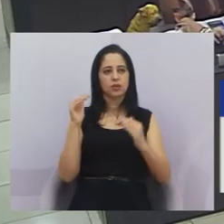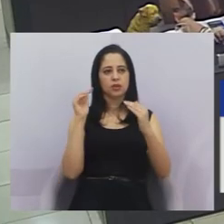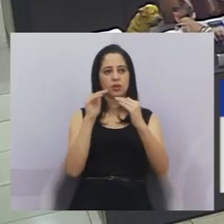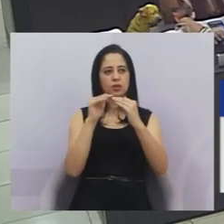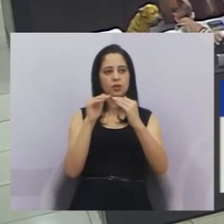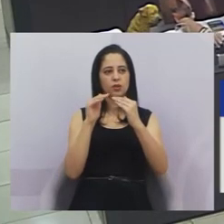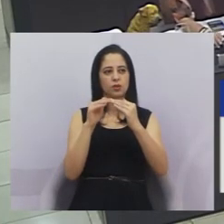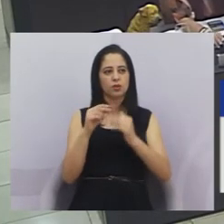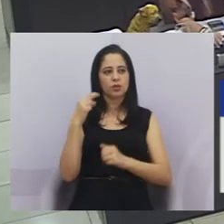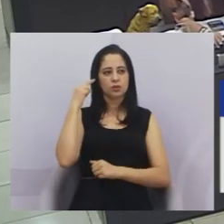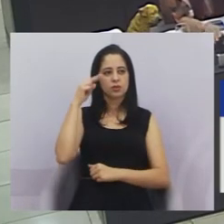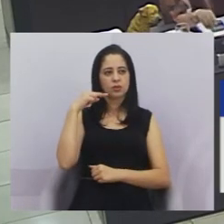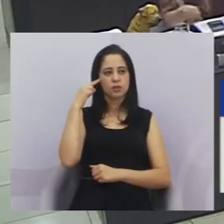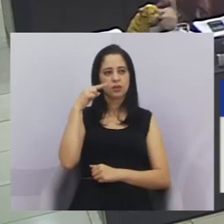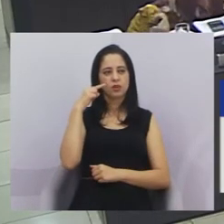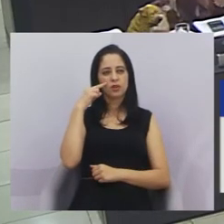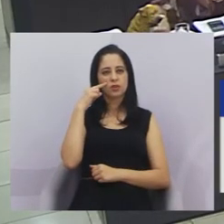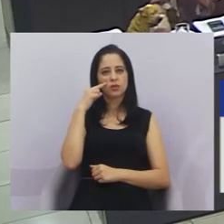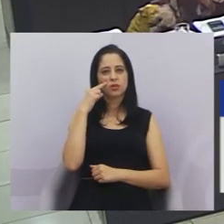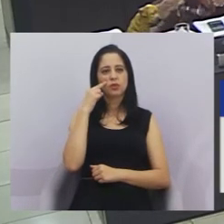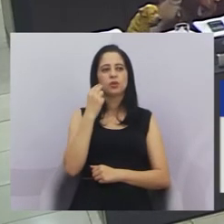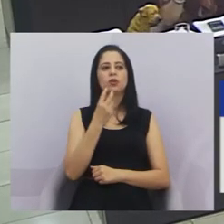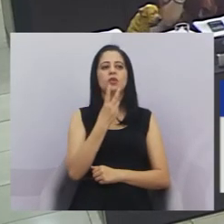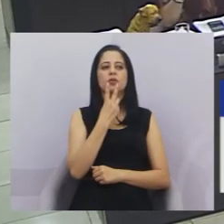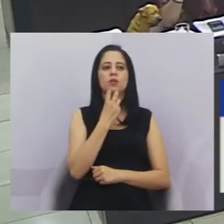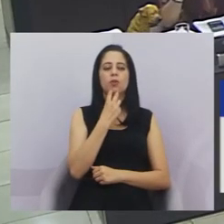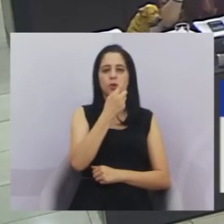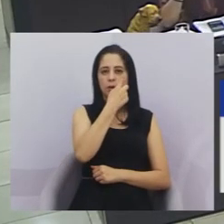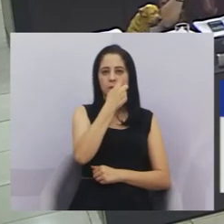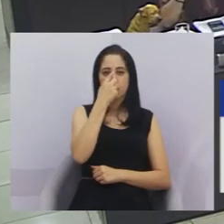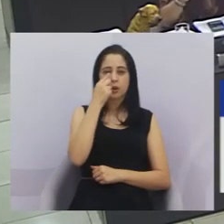Favorável. Como vota o vereador Valmir do Parque Meia Lua?